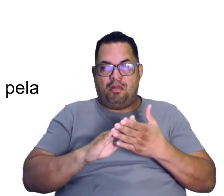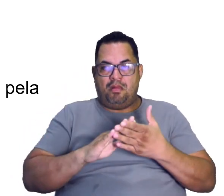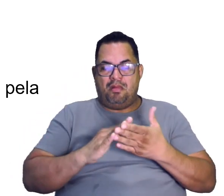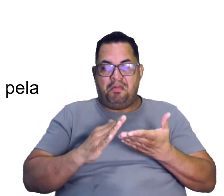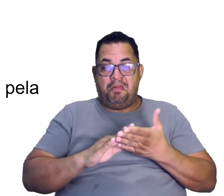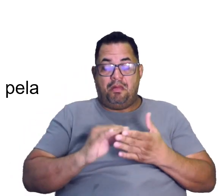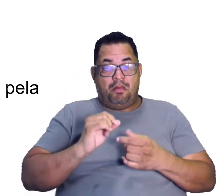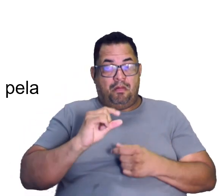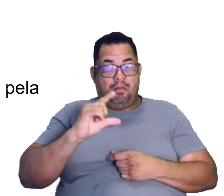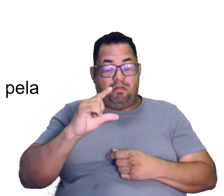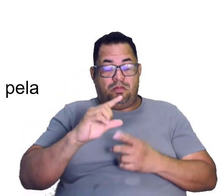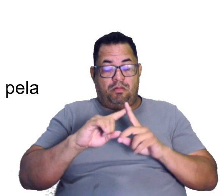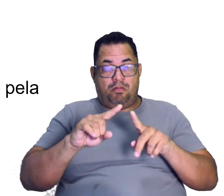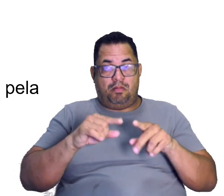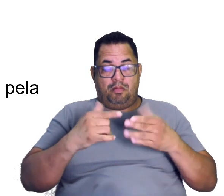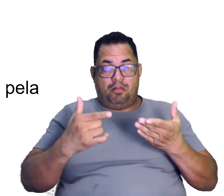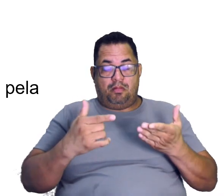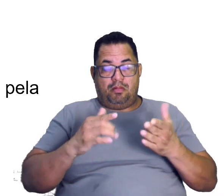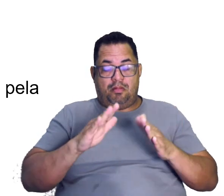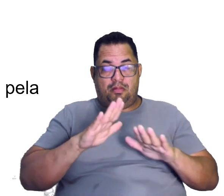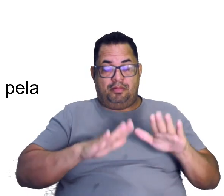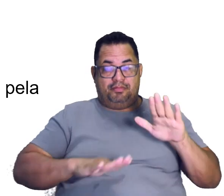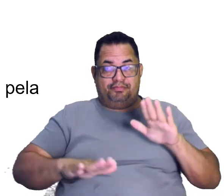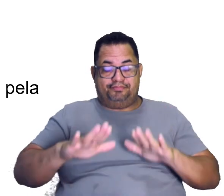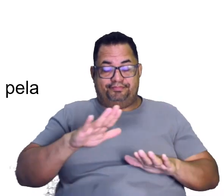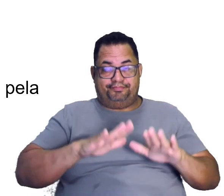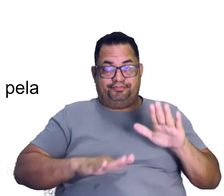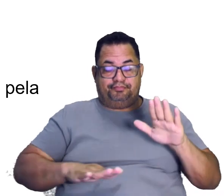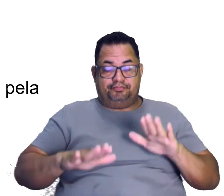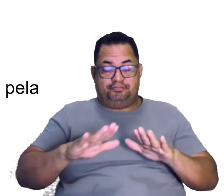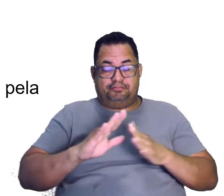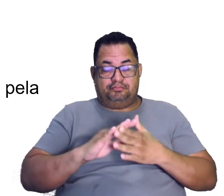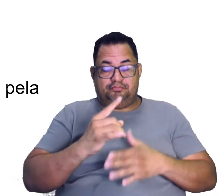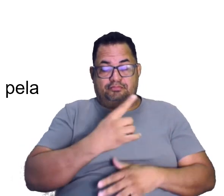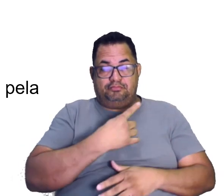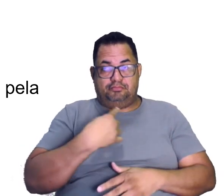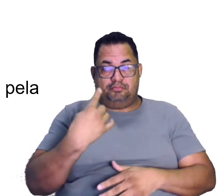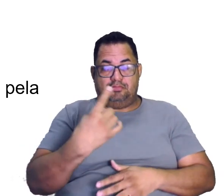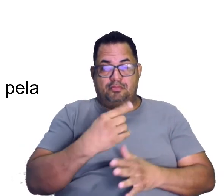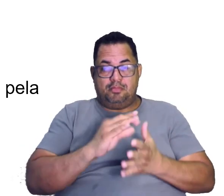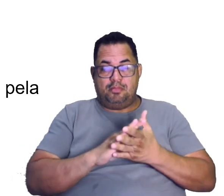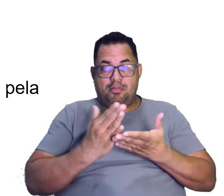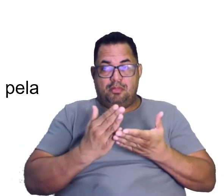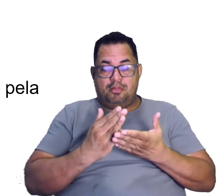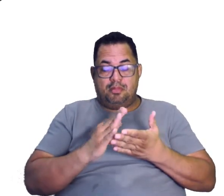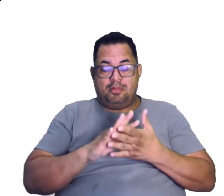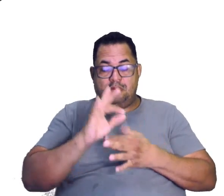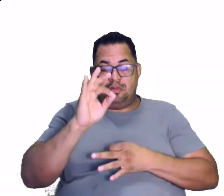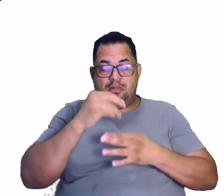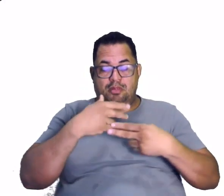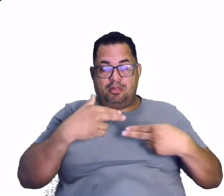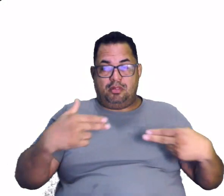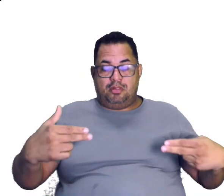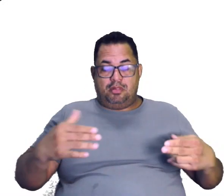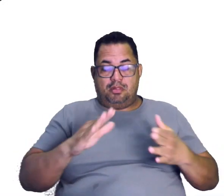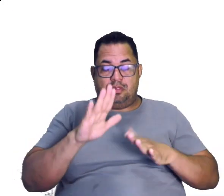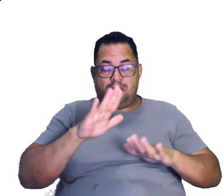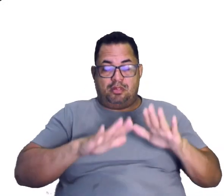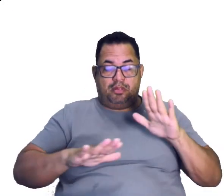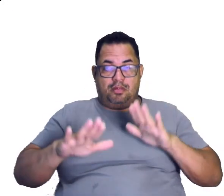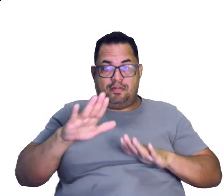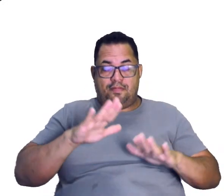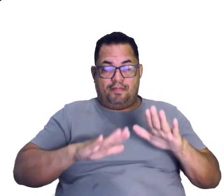Muito grande, né? Mas olha só, depende. Nós estamos falando de unidades de medida.